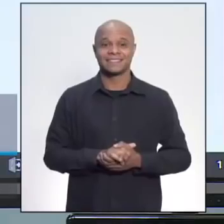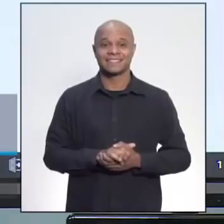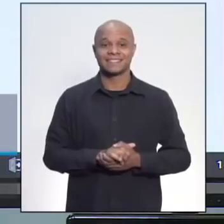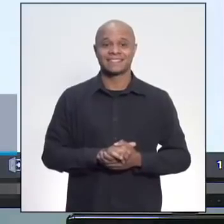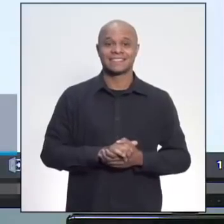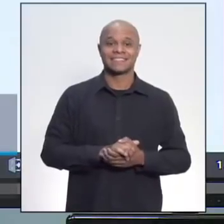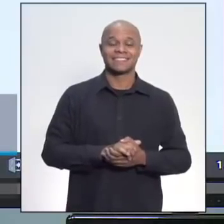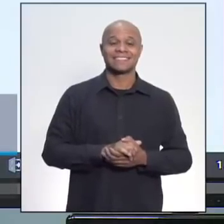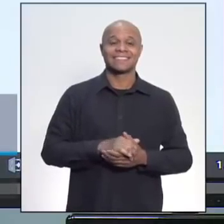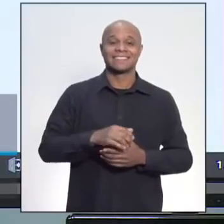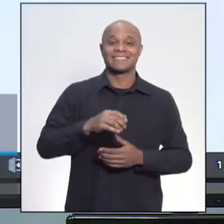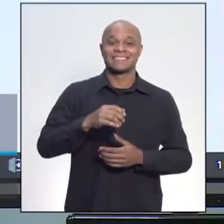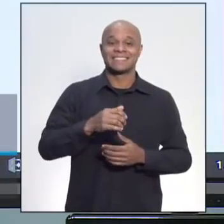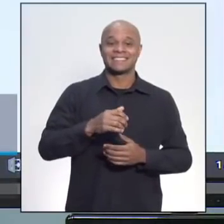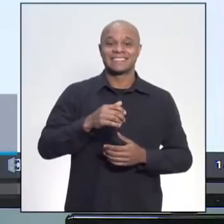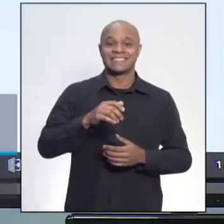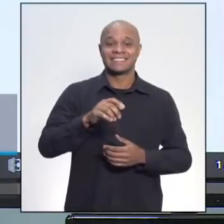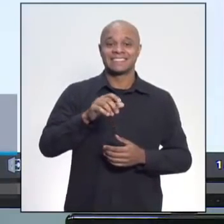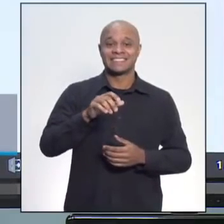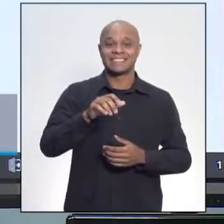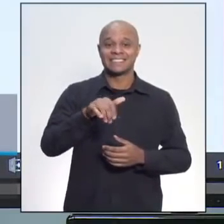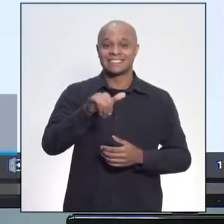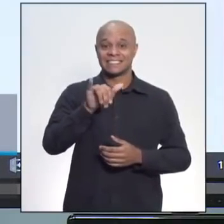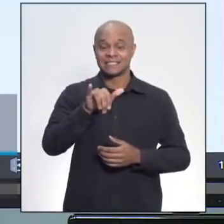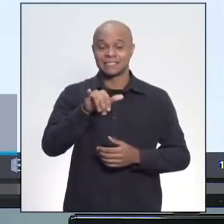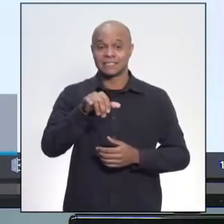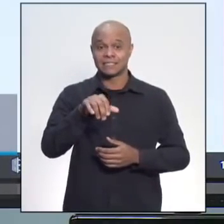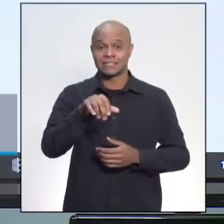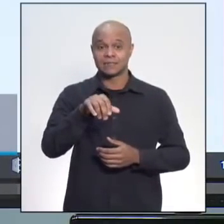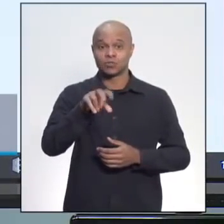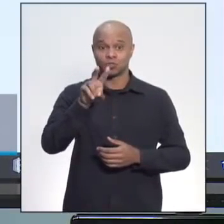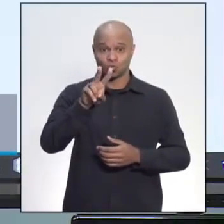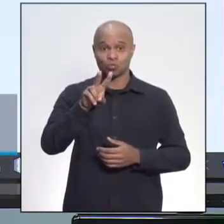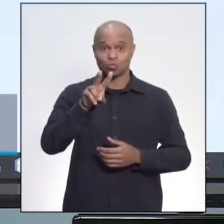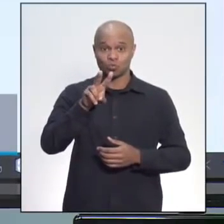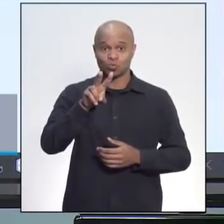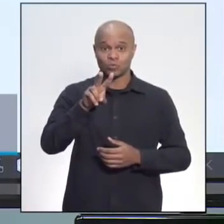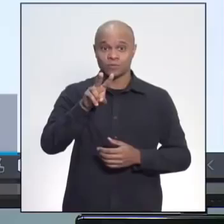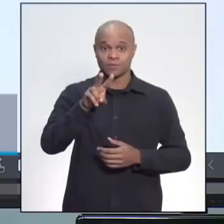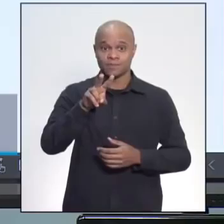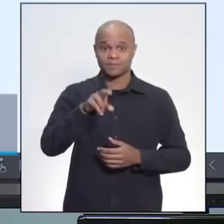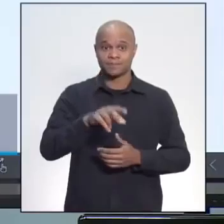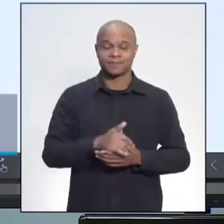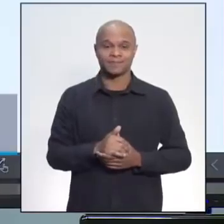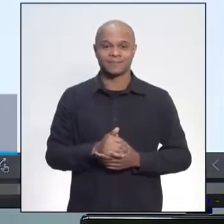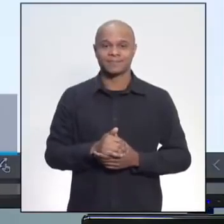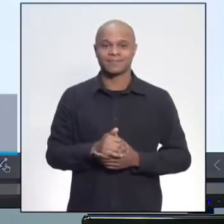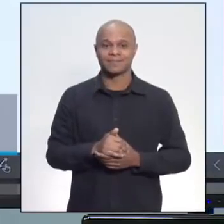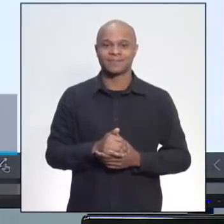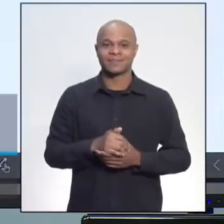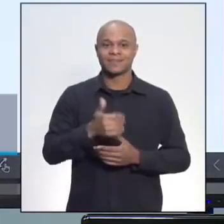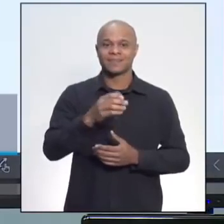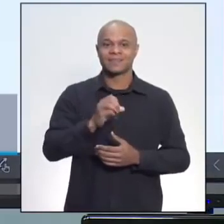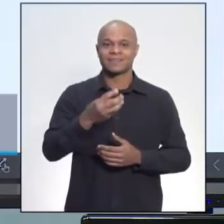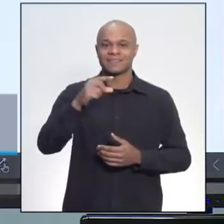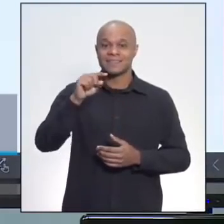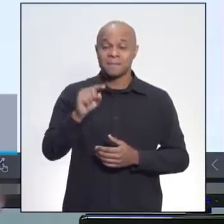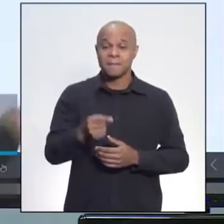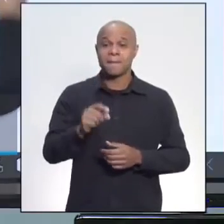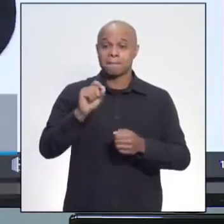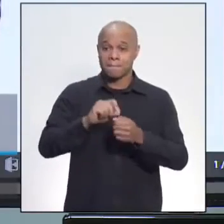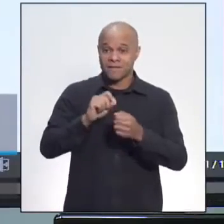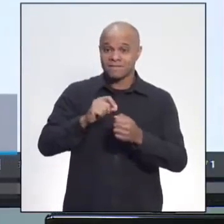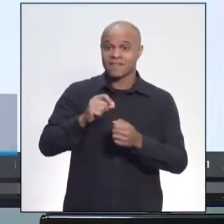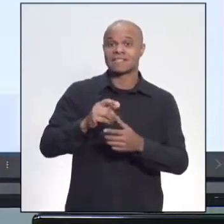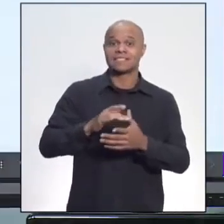0, o y vale 100 mil. E quando o x2 vale 10, o y2 vale 103 mil. Então, vamos fazer a